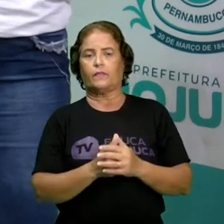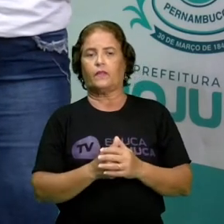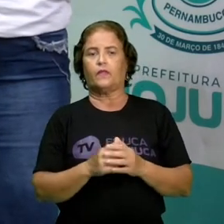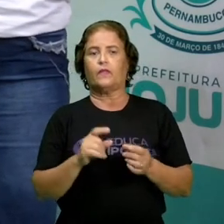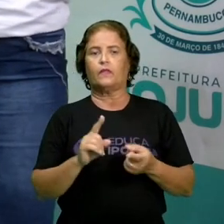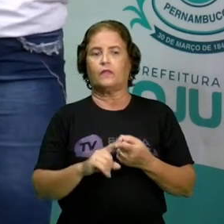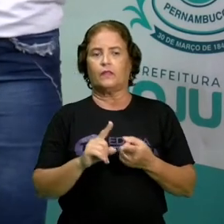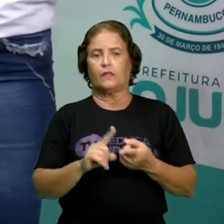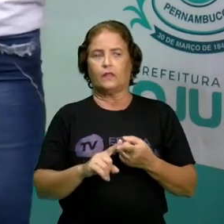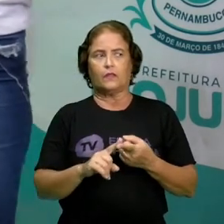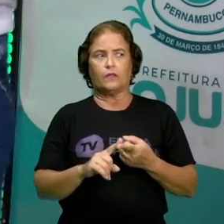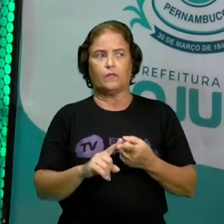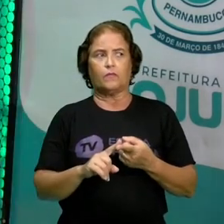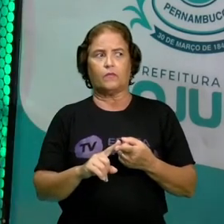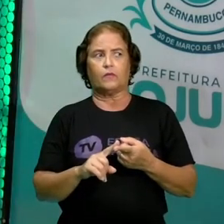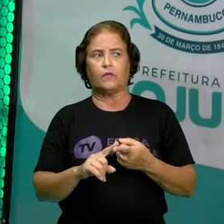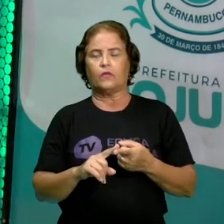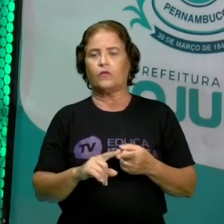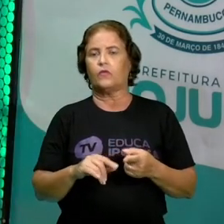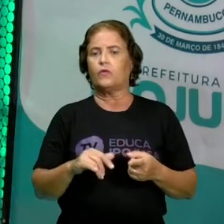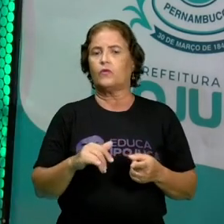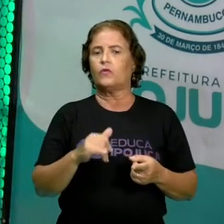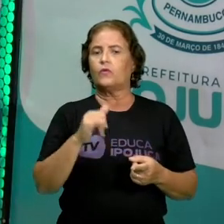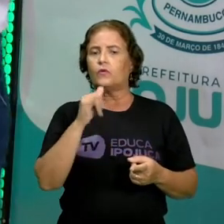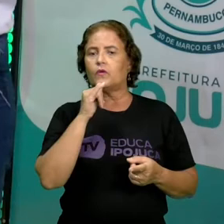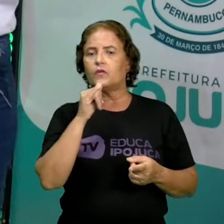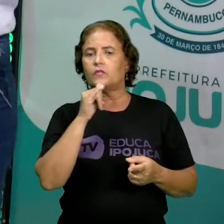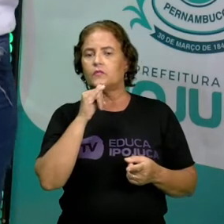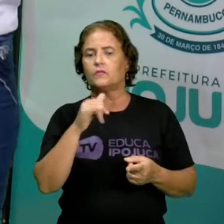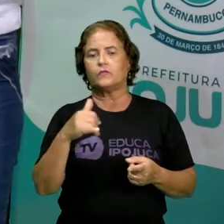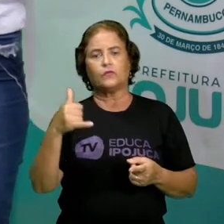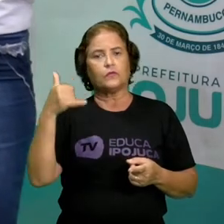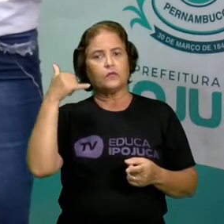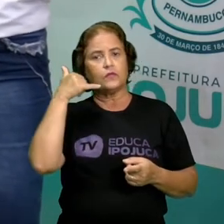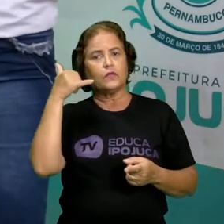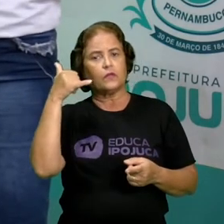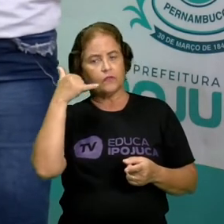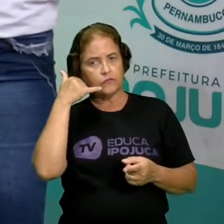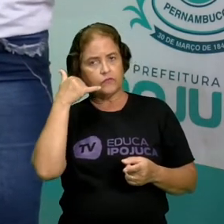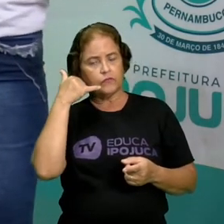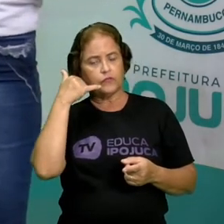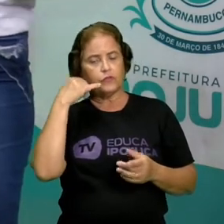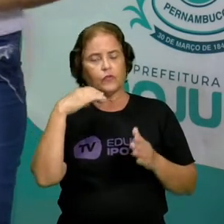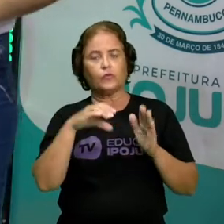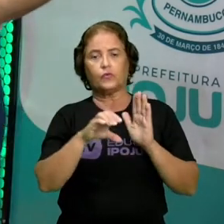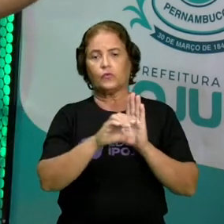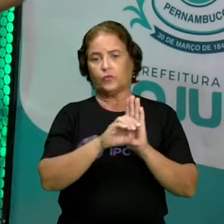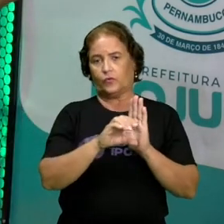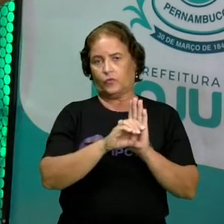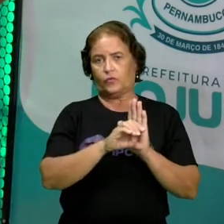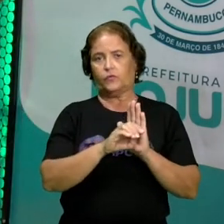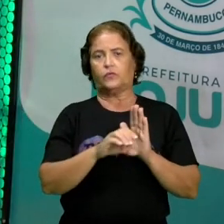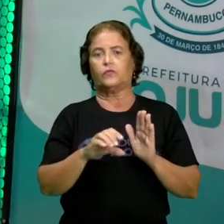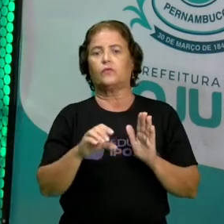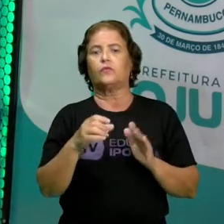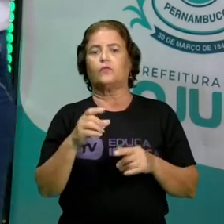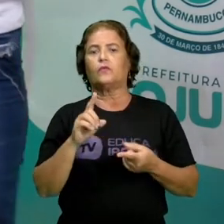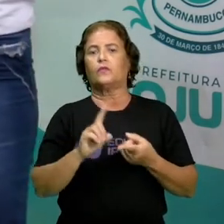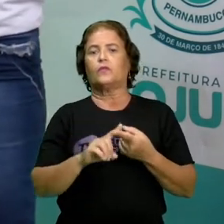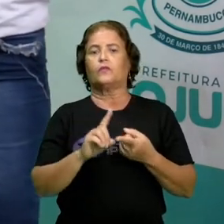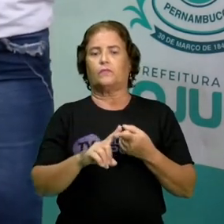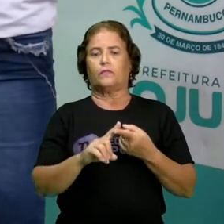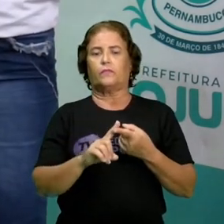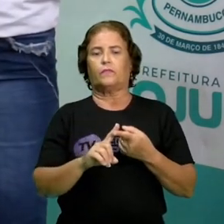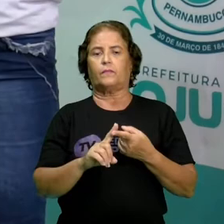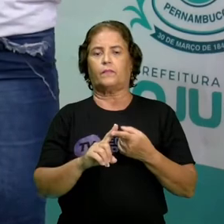como eu falei anteriormente, o telefone, né? Isso que são códigos de identificação. Também